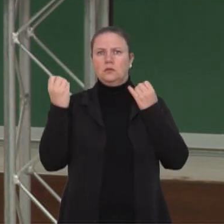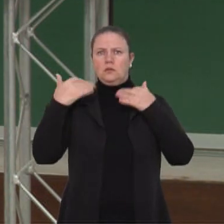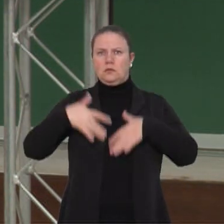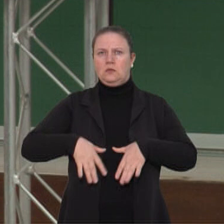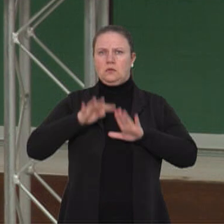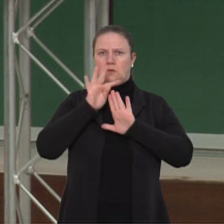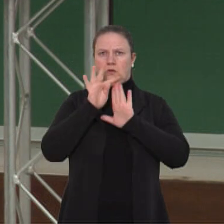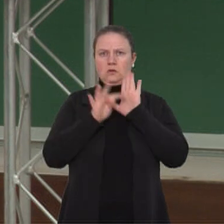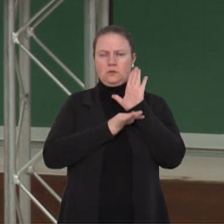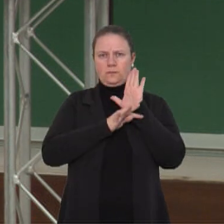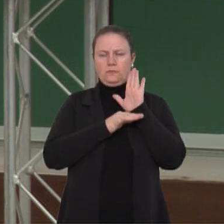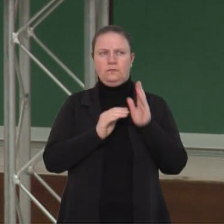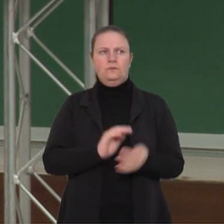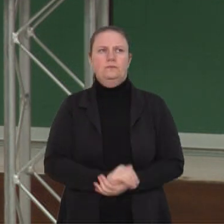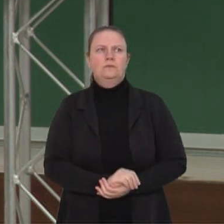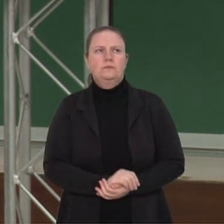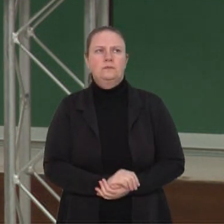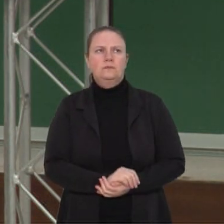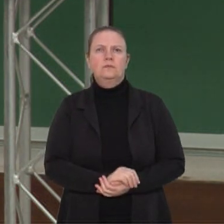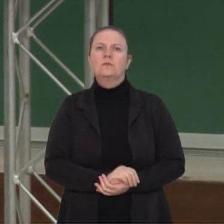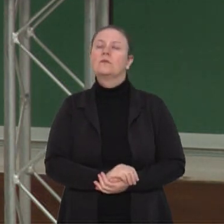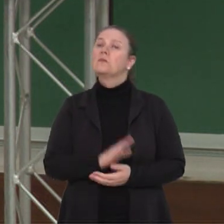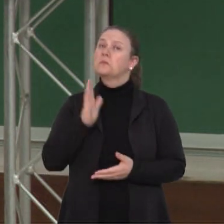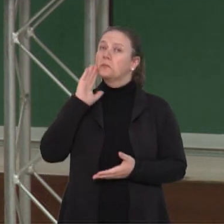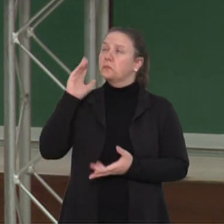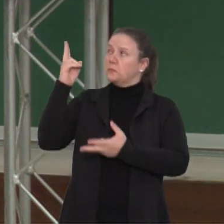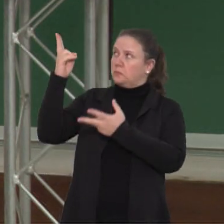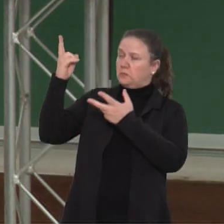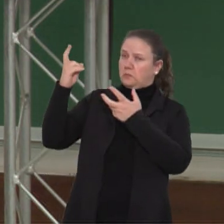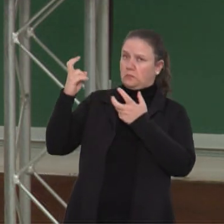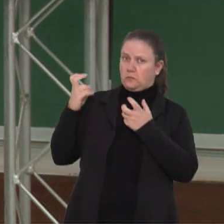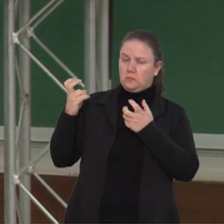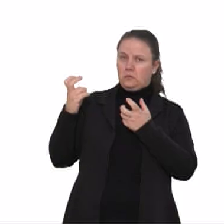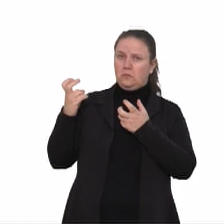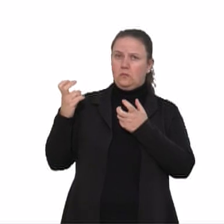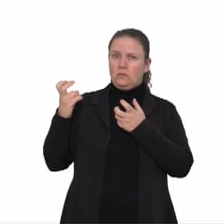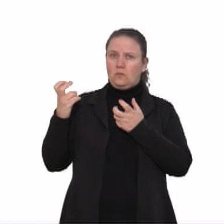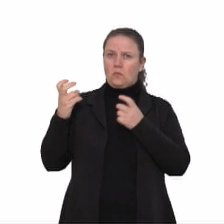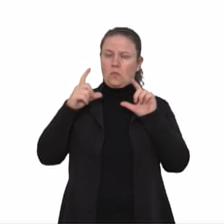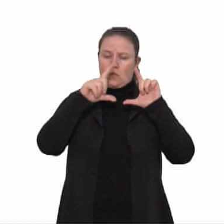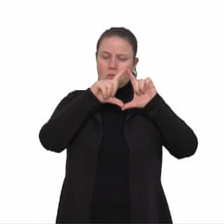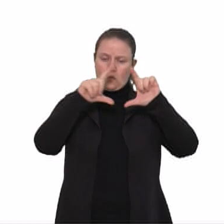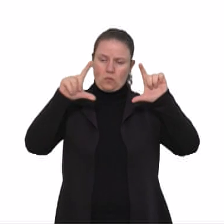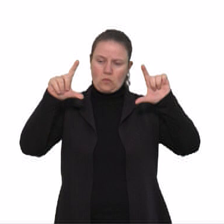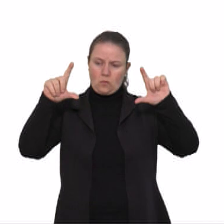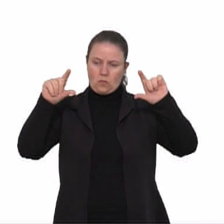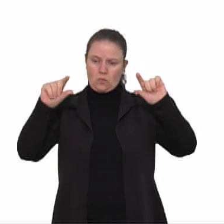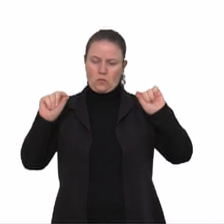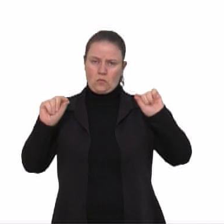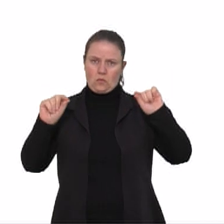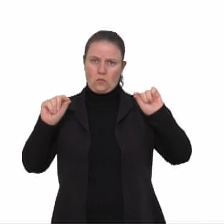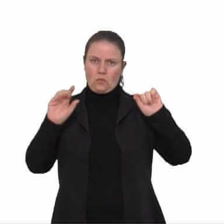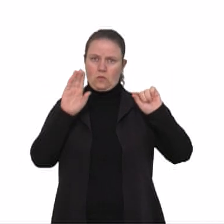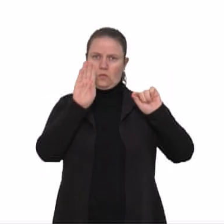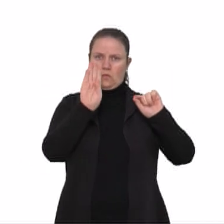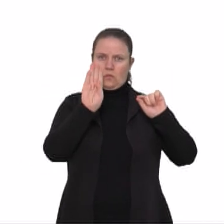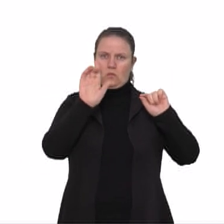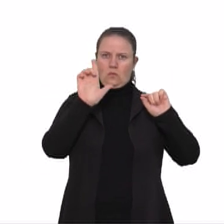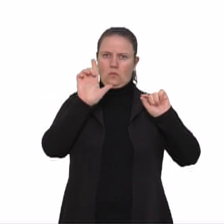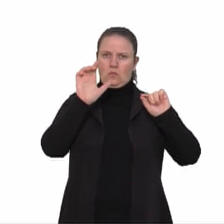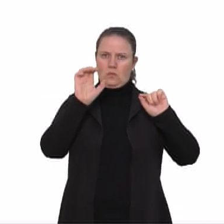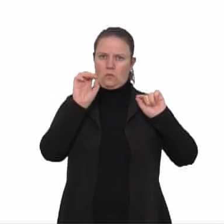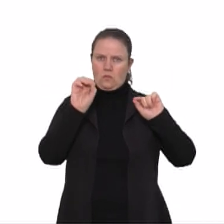no texto. Então, esse texto ele foi retirado, então, do blog do Dr.